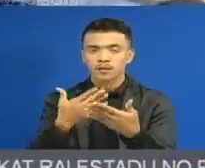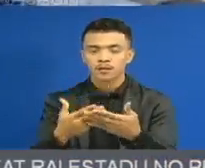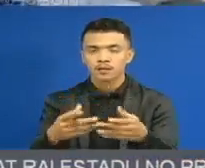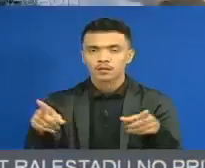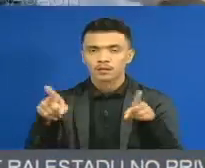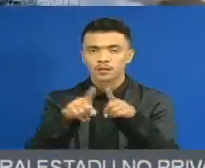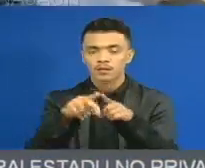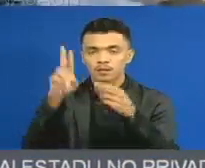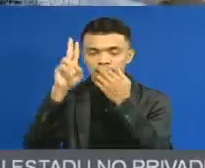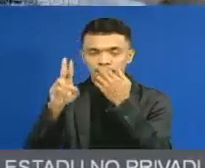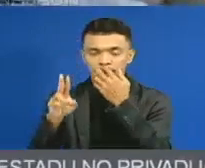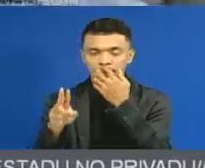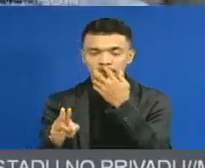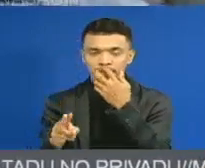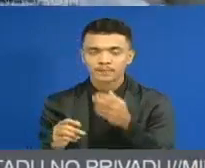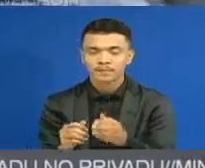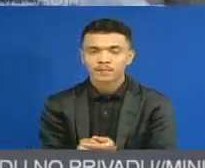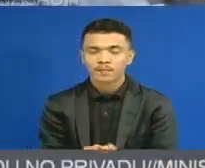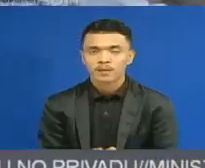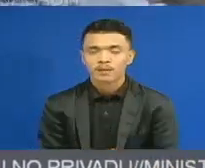usa bemer ame sempre